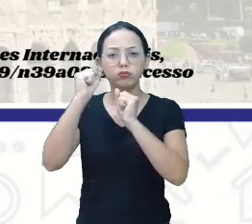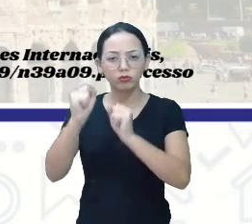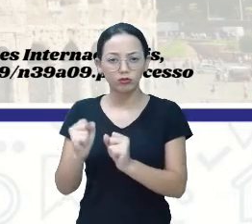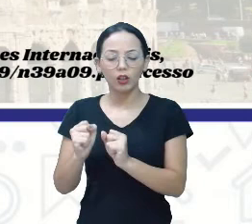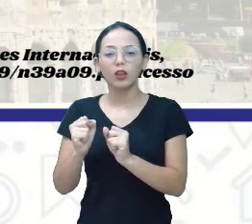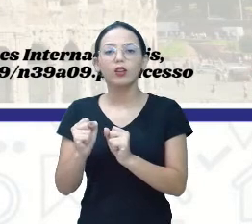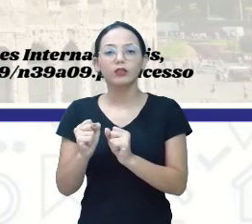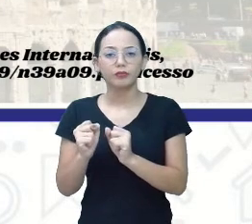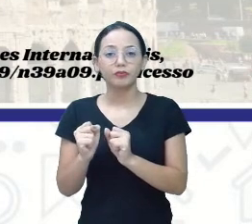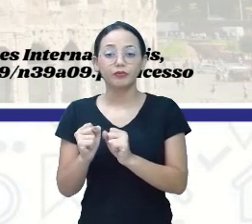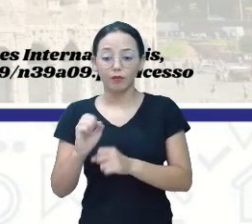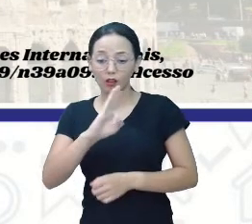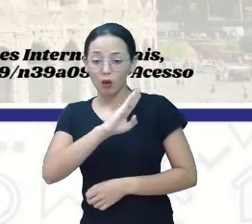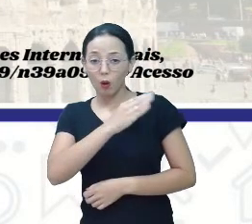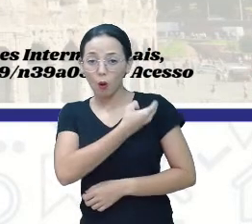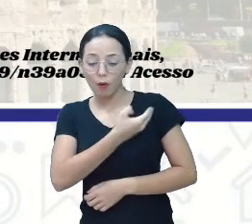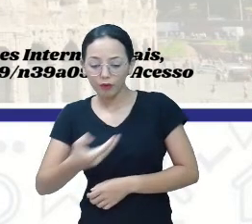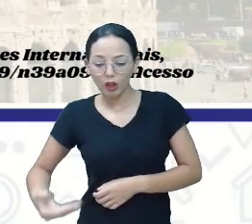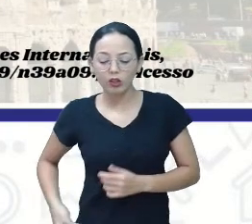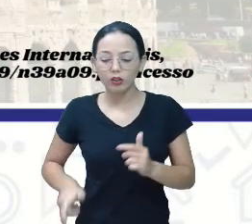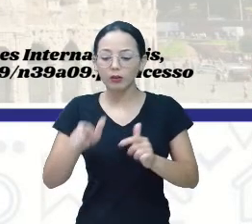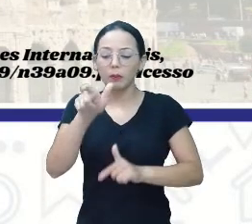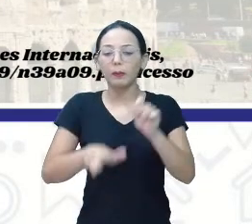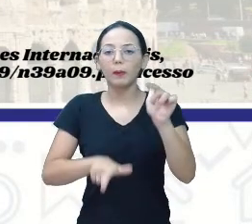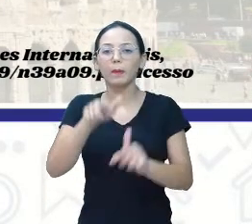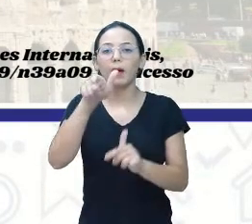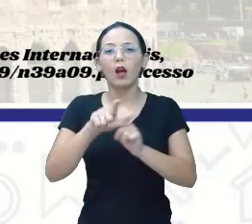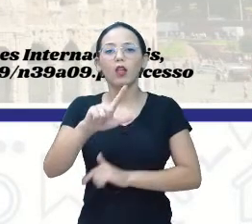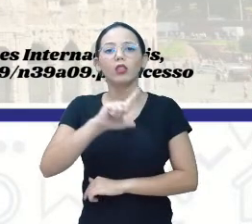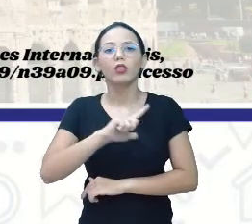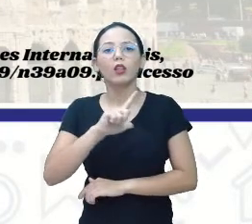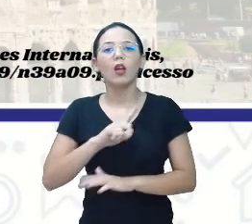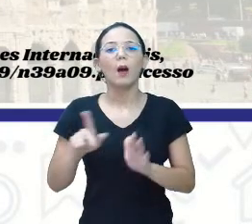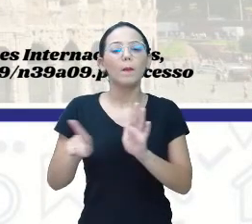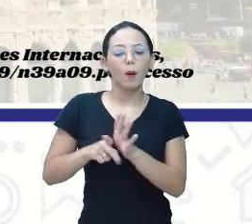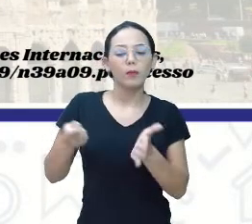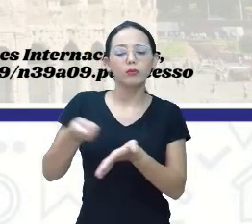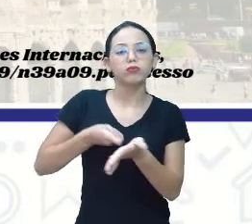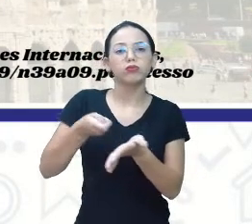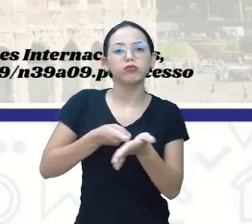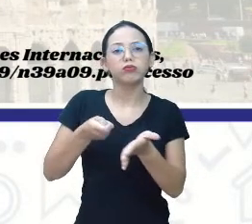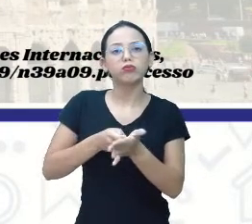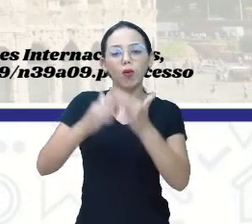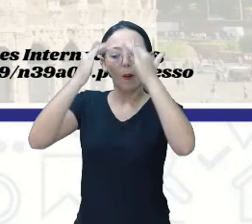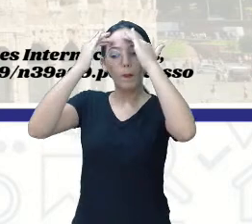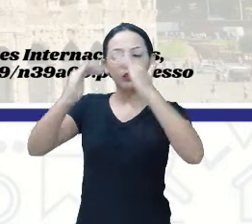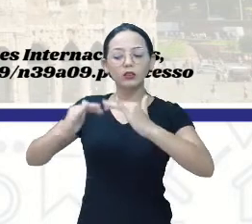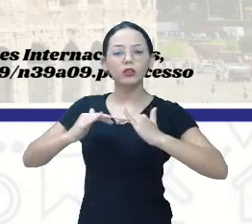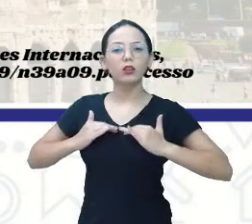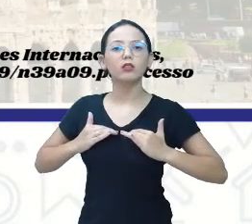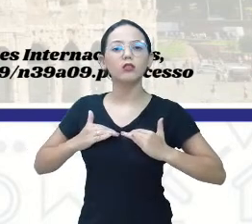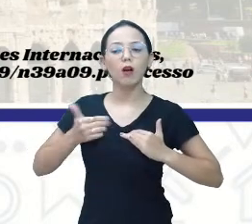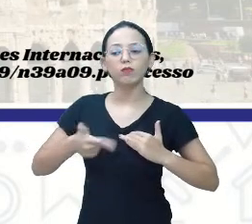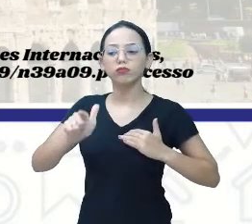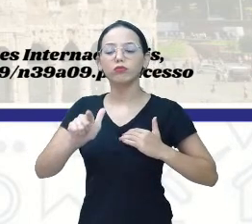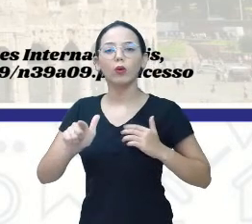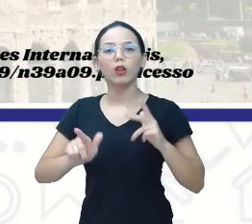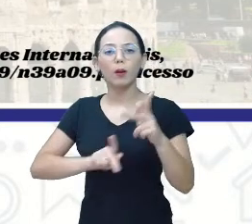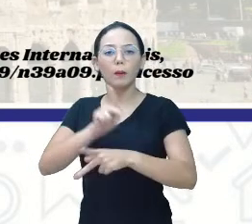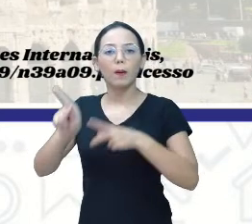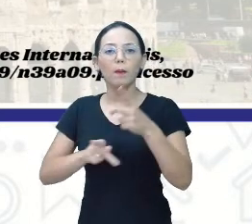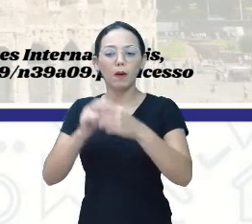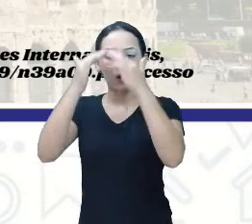os governantes, né, eles tinham para cobrar obediência dos súditos, né, dos